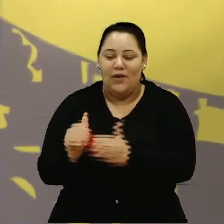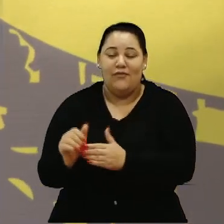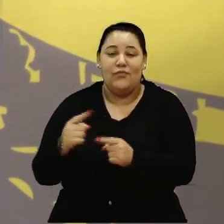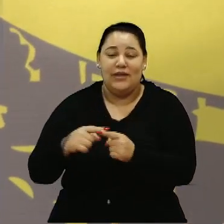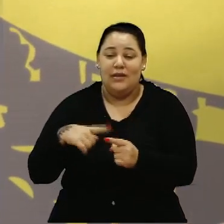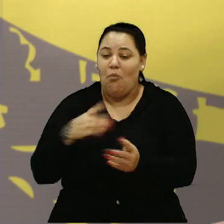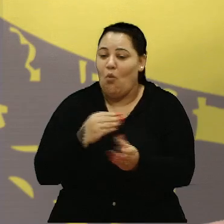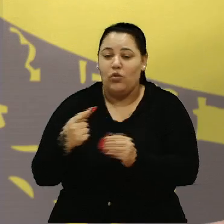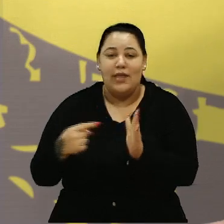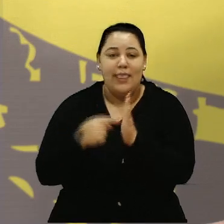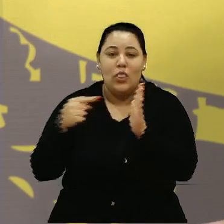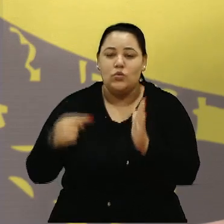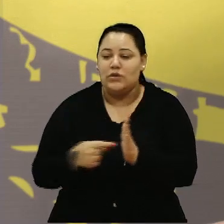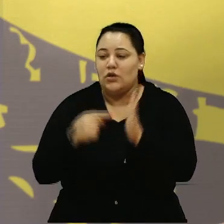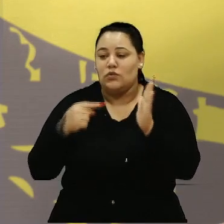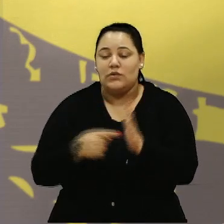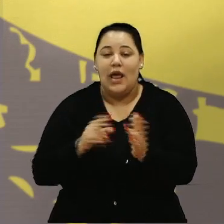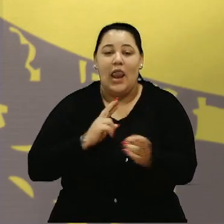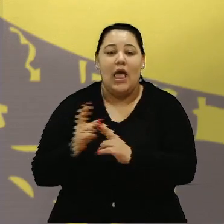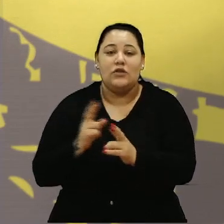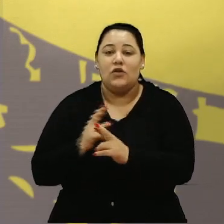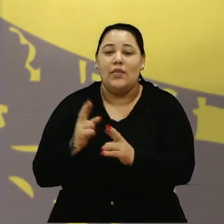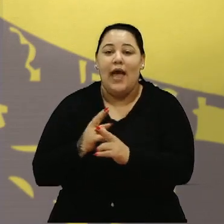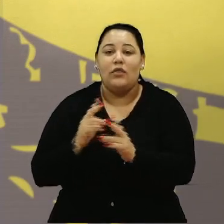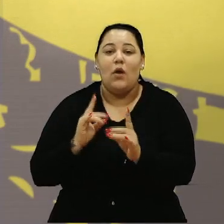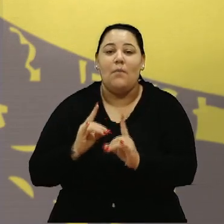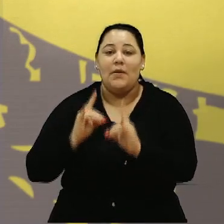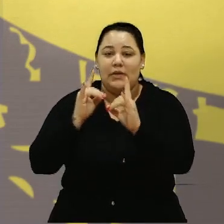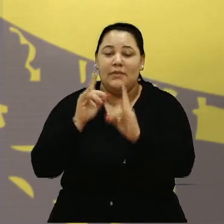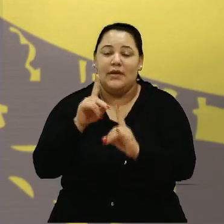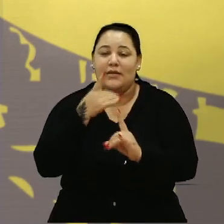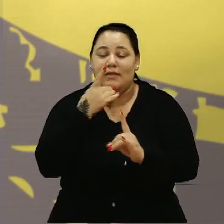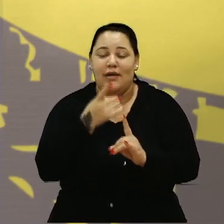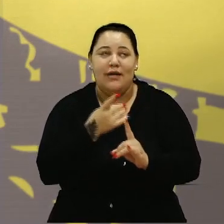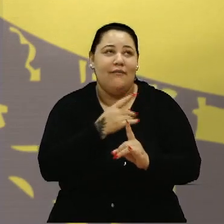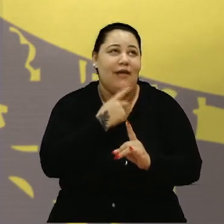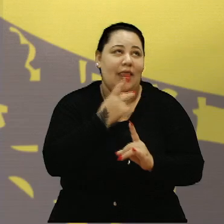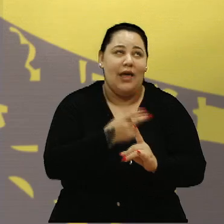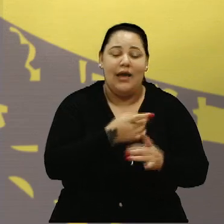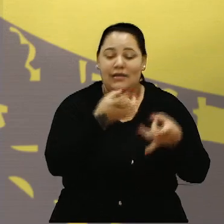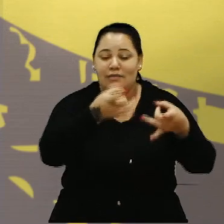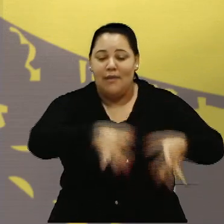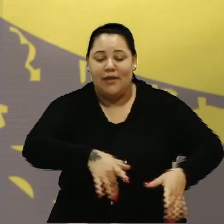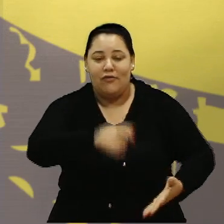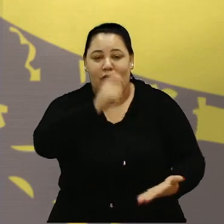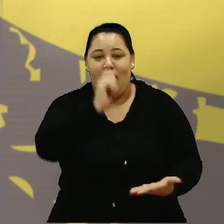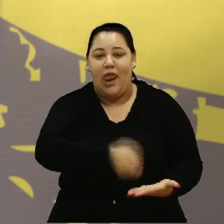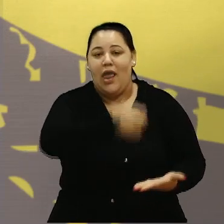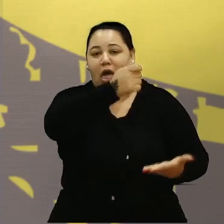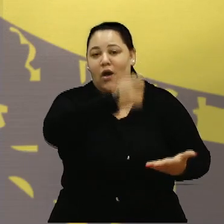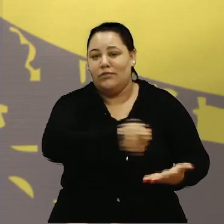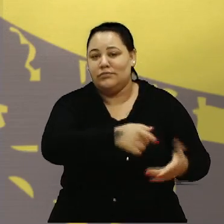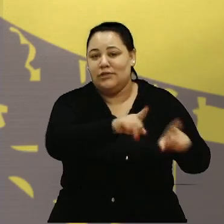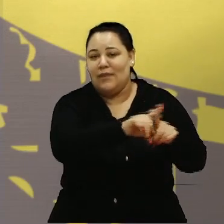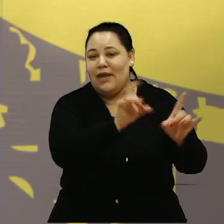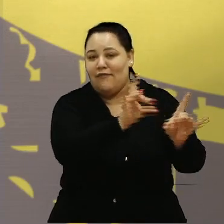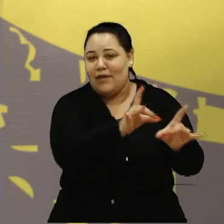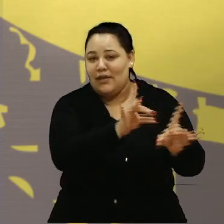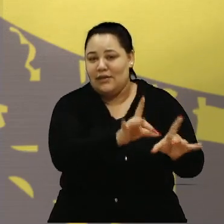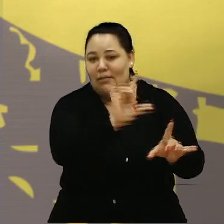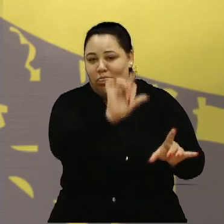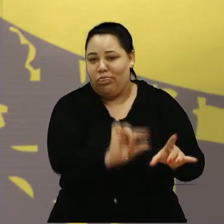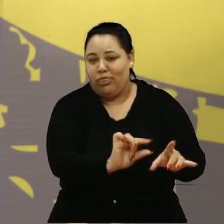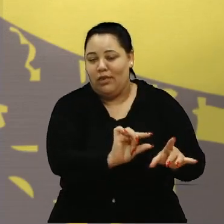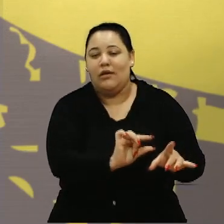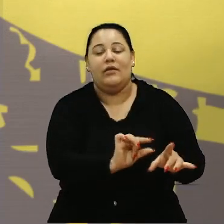vem acontecendo lá em relação aos apartamentos, a possibilidade de despejo, de leilões, né, a partir de uma combinação ali dos síndicos